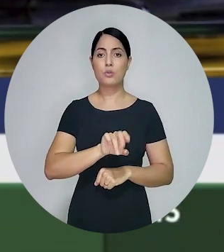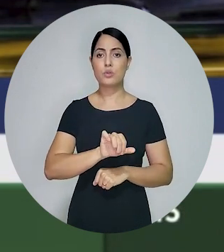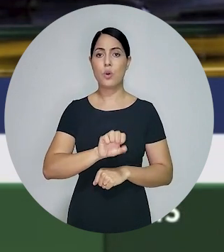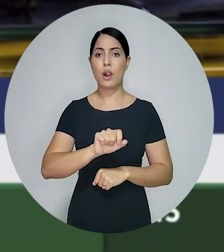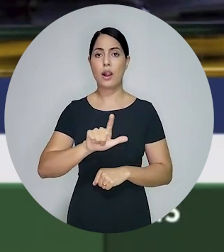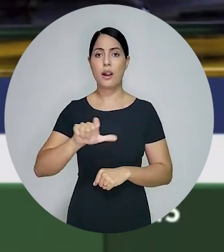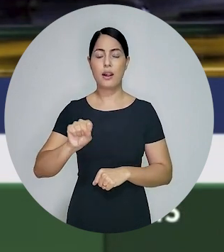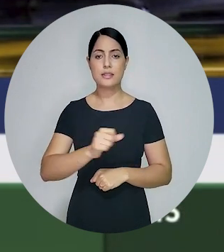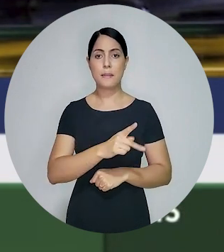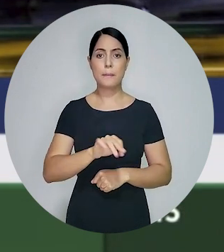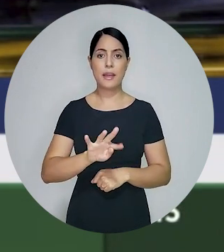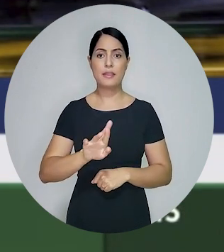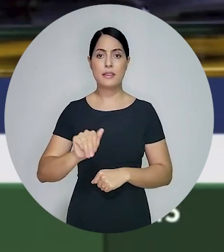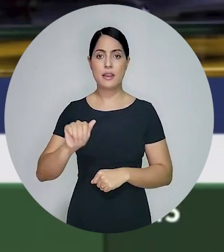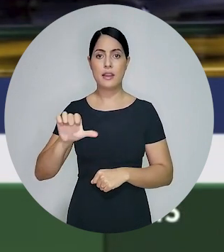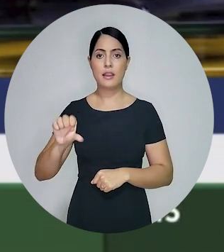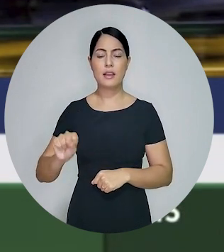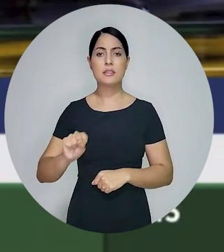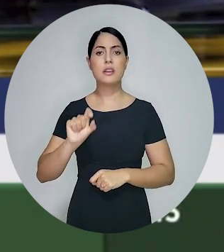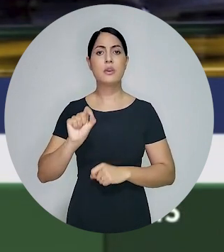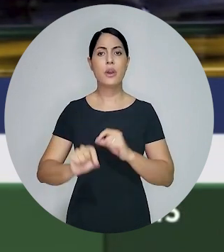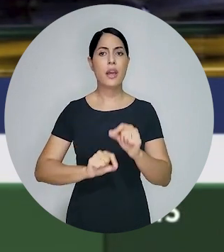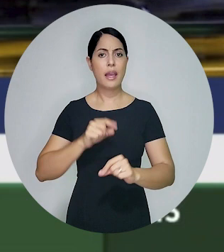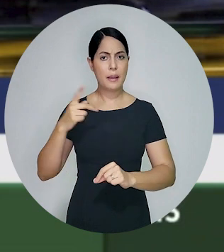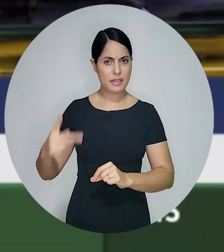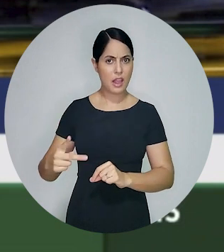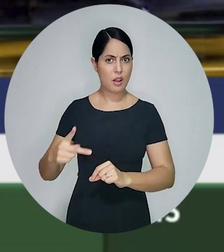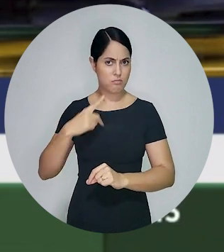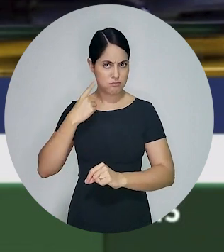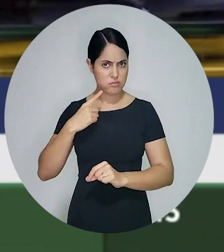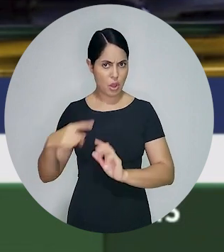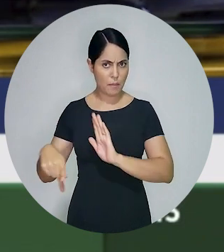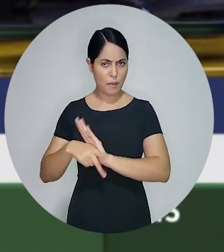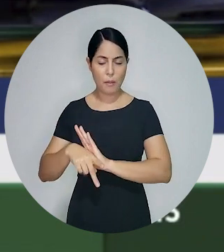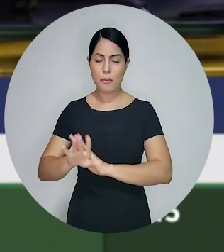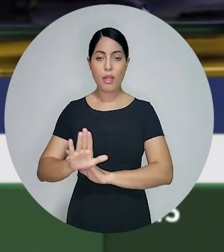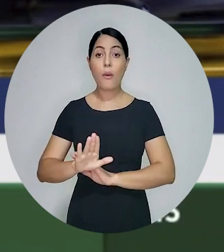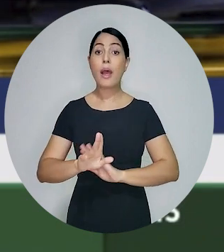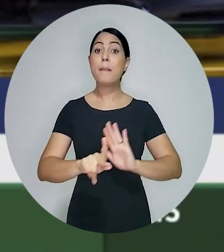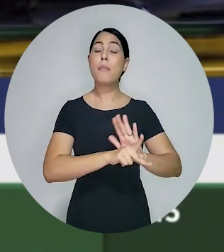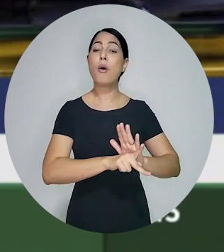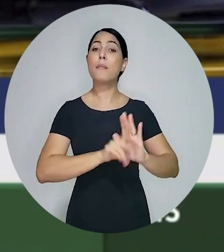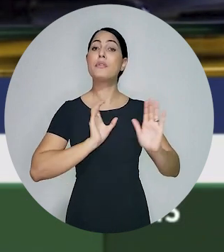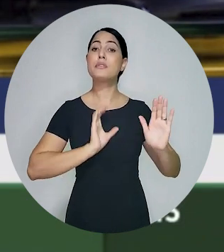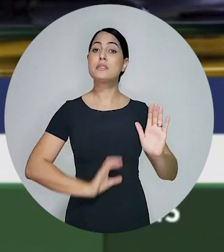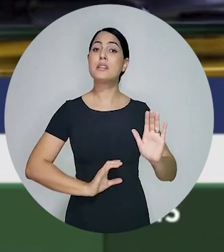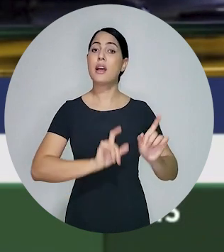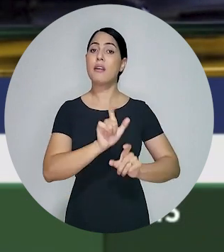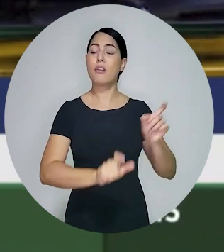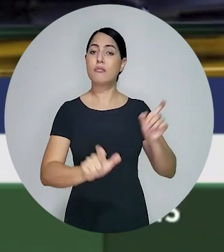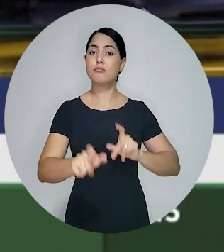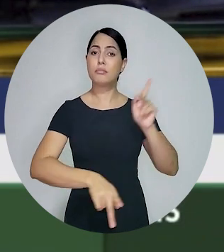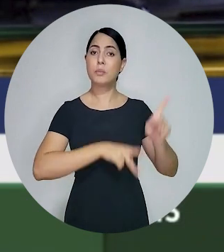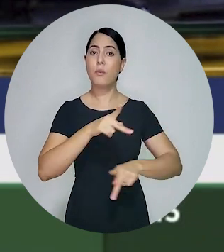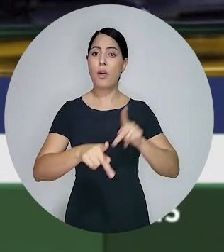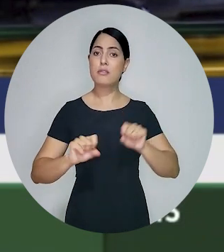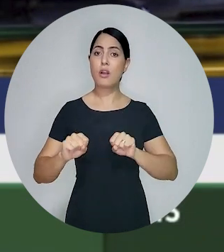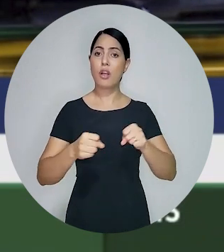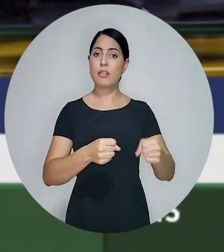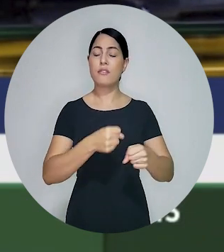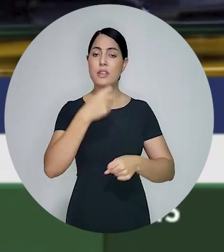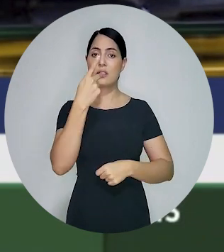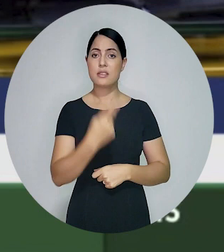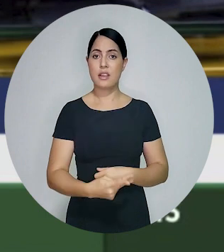cláusulas pétreas da nossa Constituição e não são instrumentos de proteção do advogado, são instrumentos de proteção